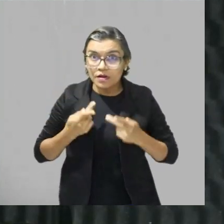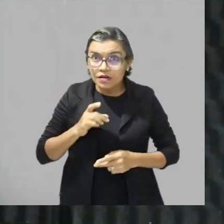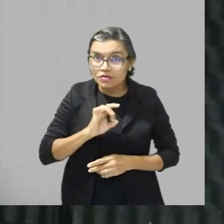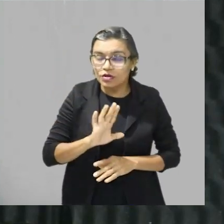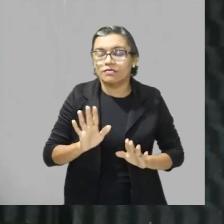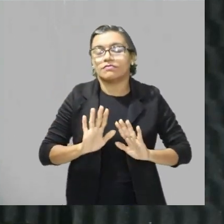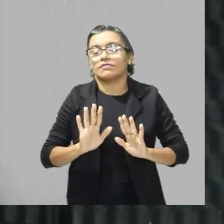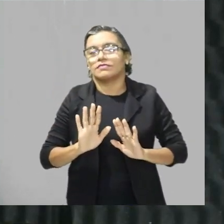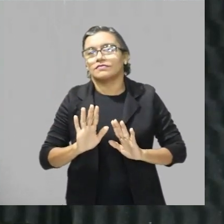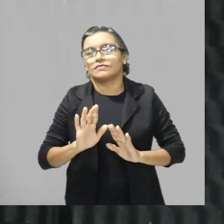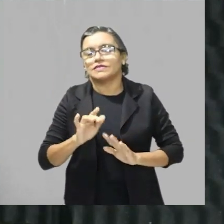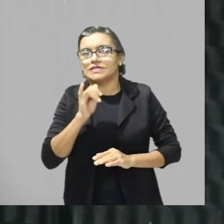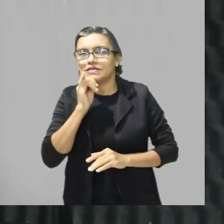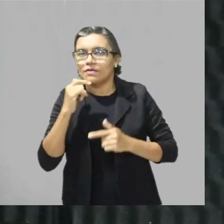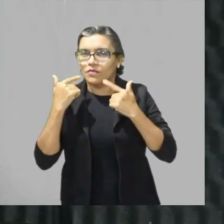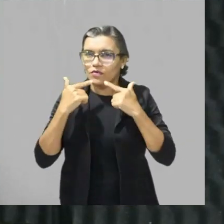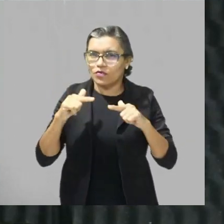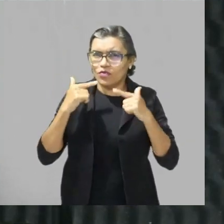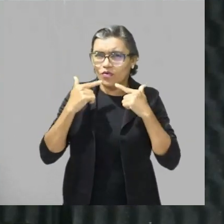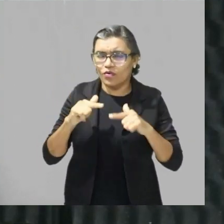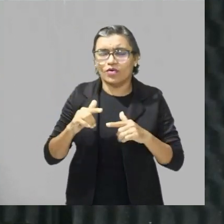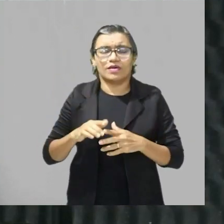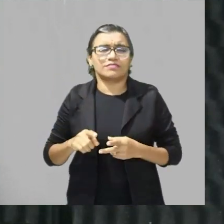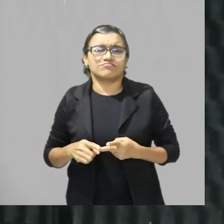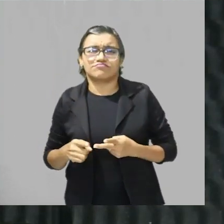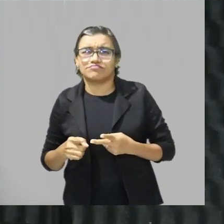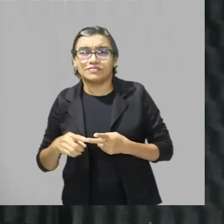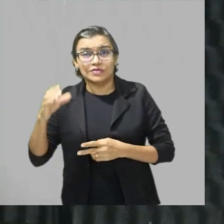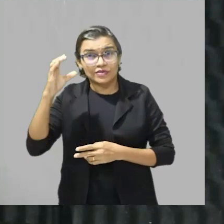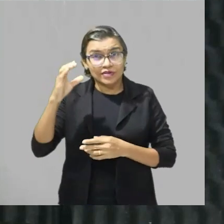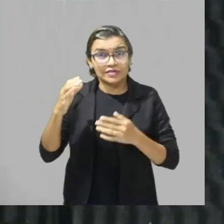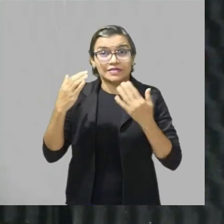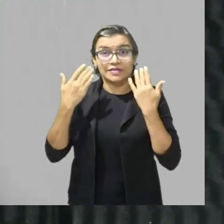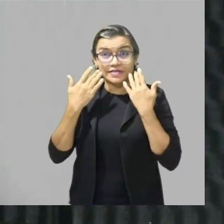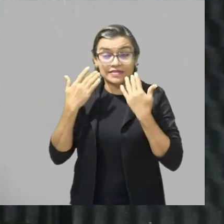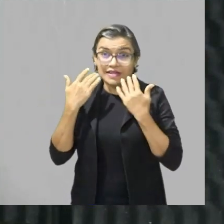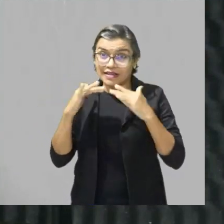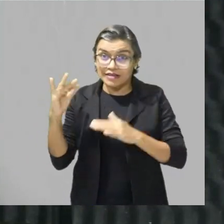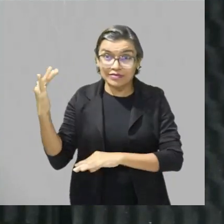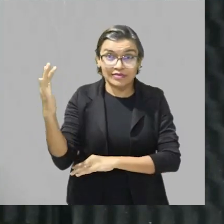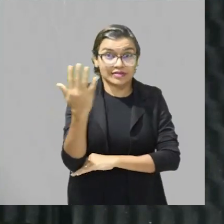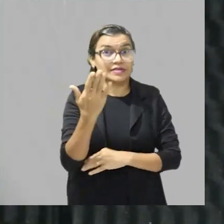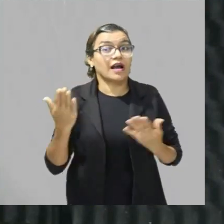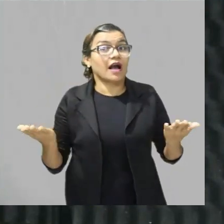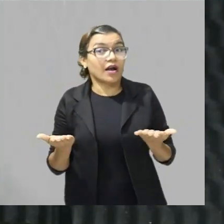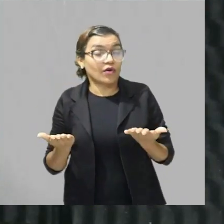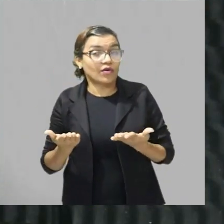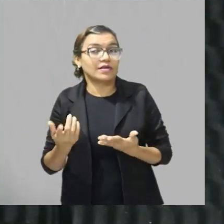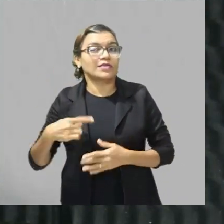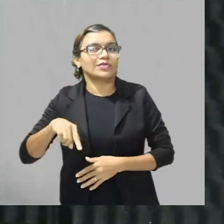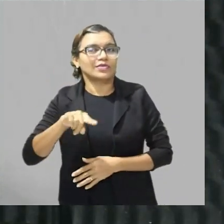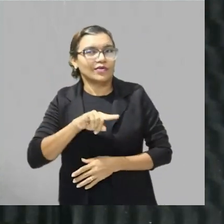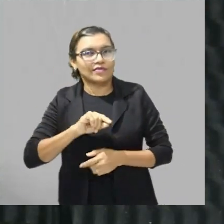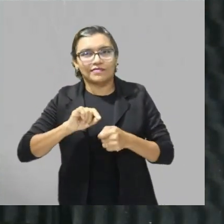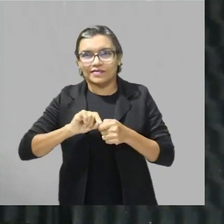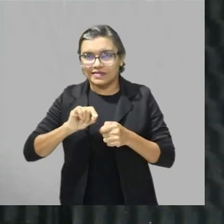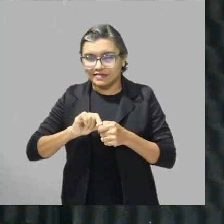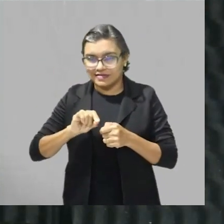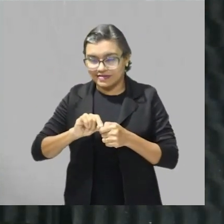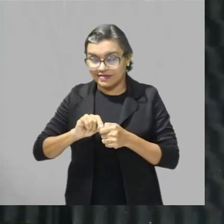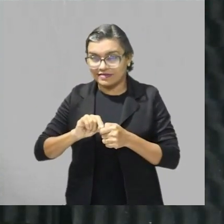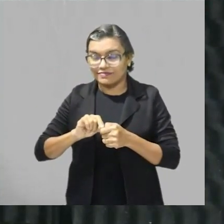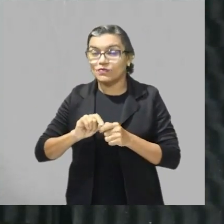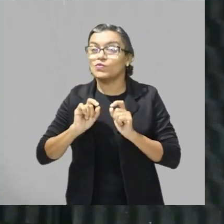você vai guardar isso aqui para linguagem de corte ciência da natureza e detalhe nós vamos fazer agora algumas coisas que para